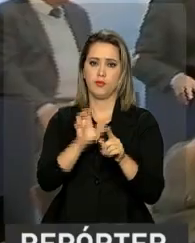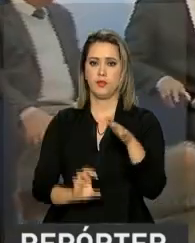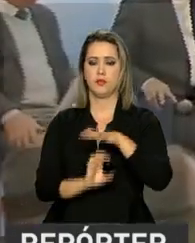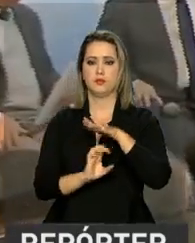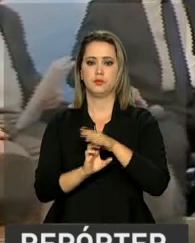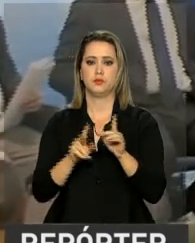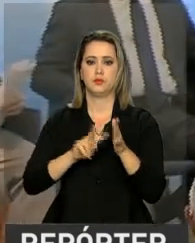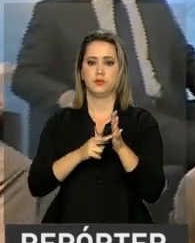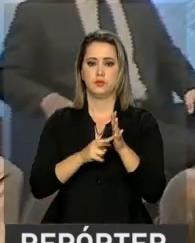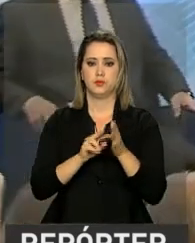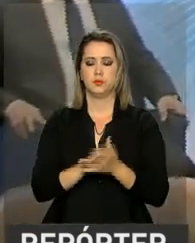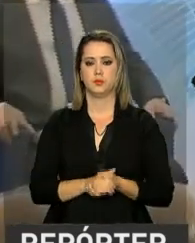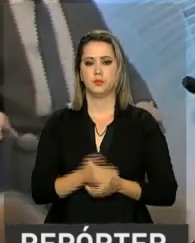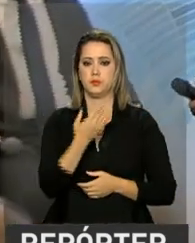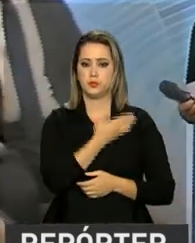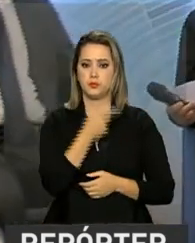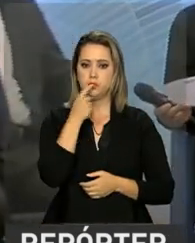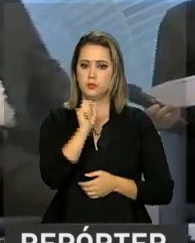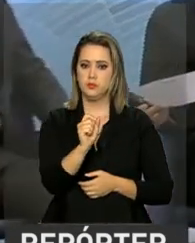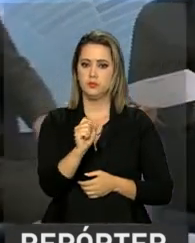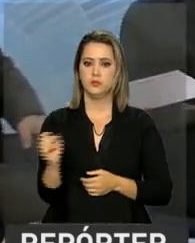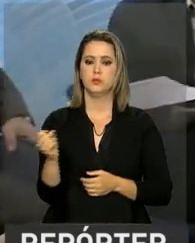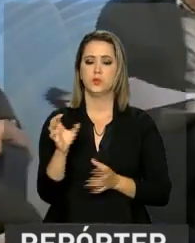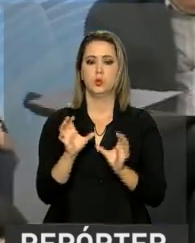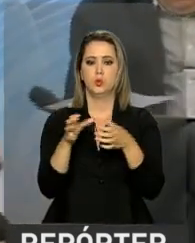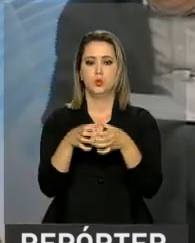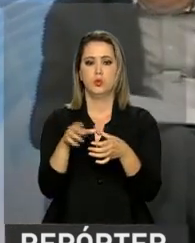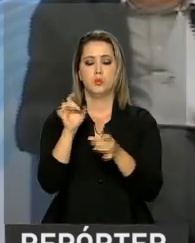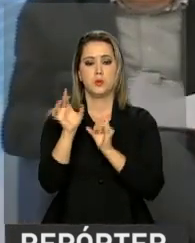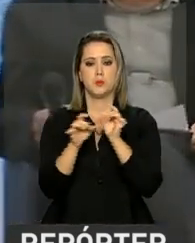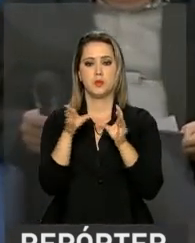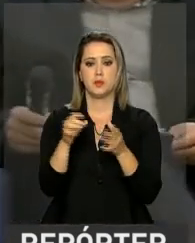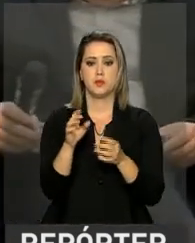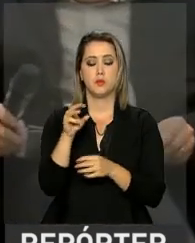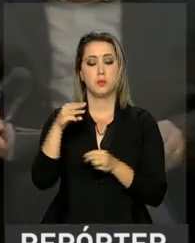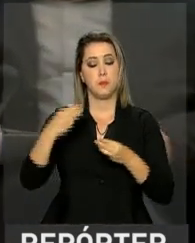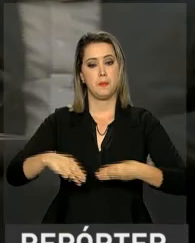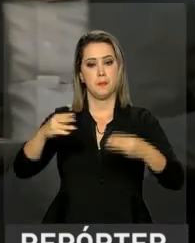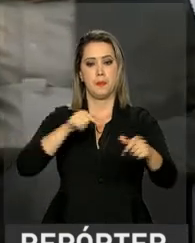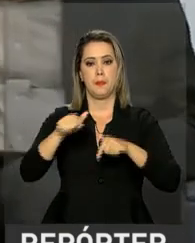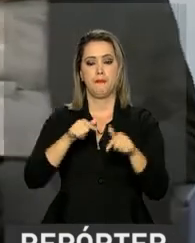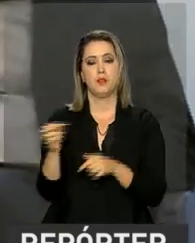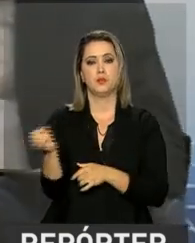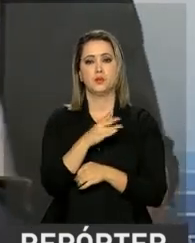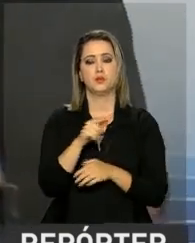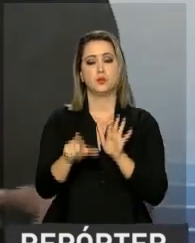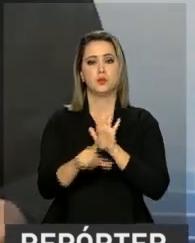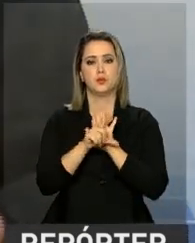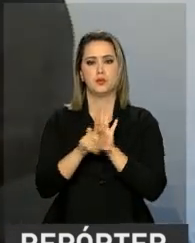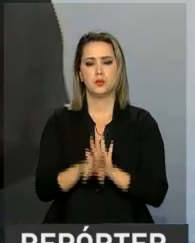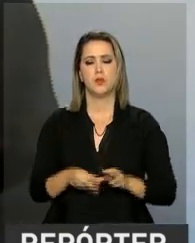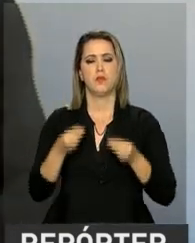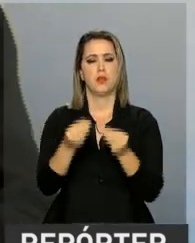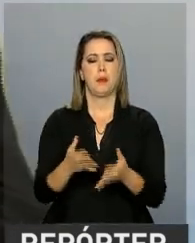segundo ademilson moreira dos santos assessor especial do ministério do trabalho à nova legislação vai garantir